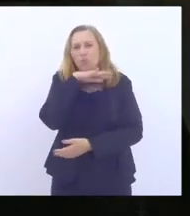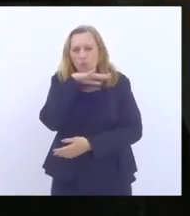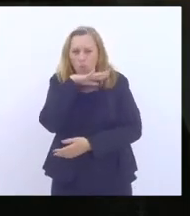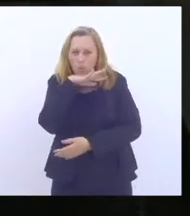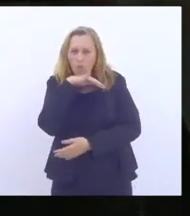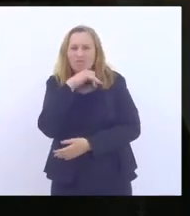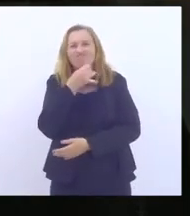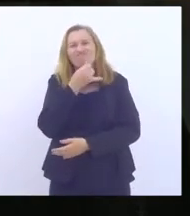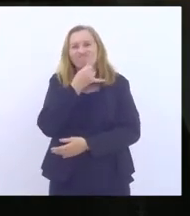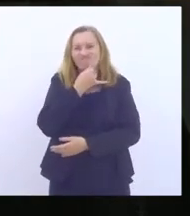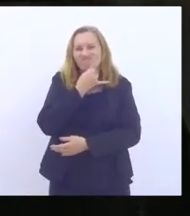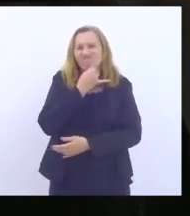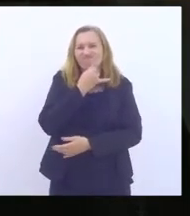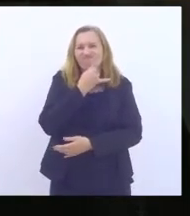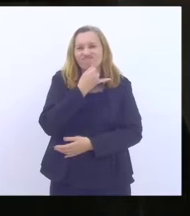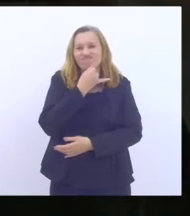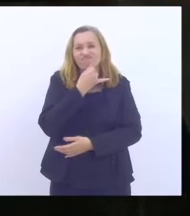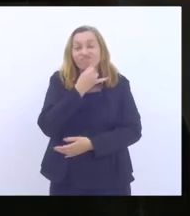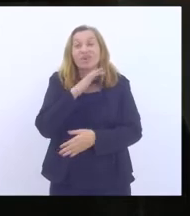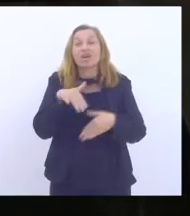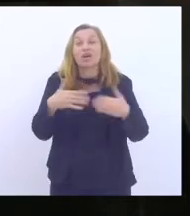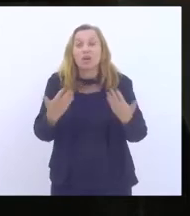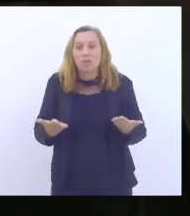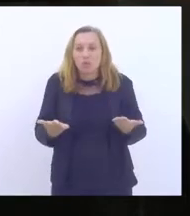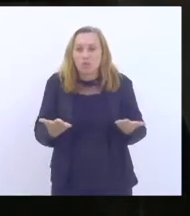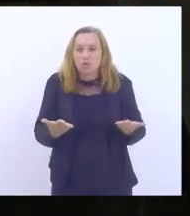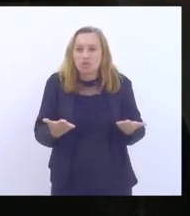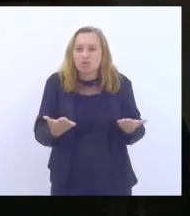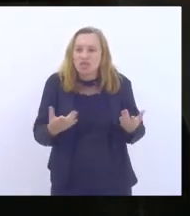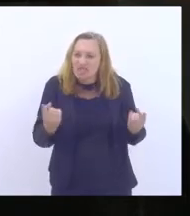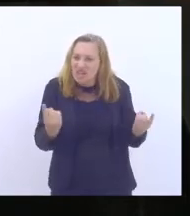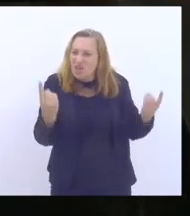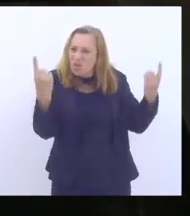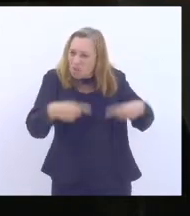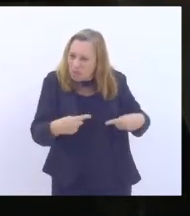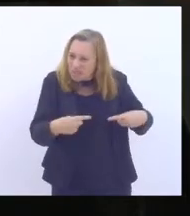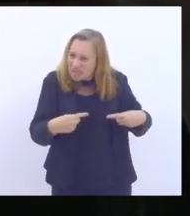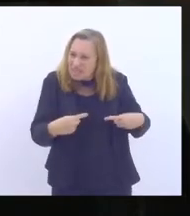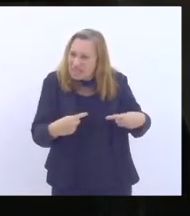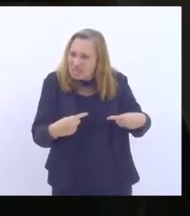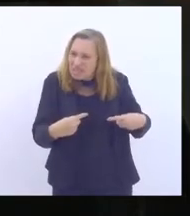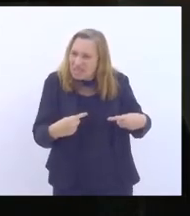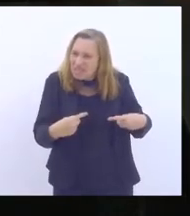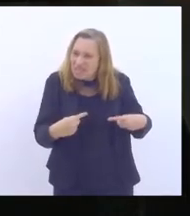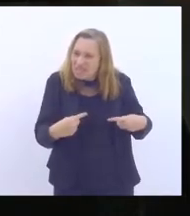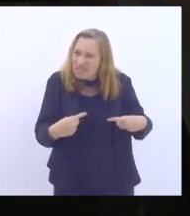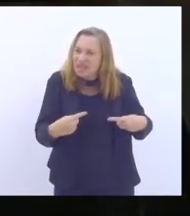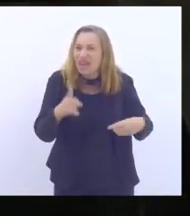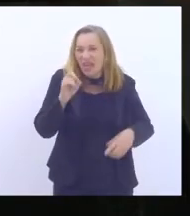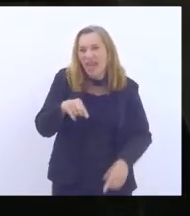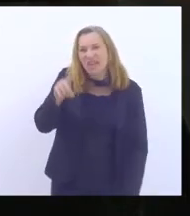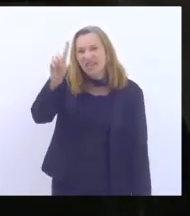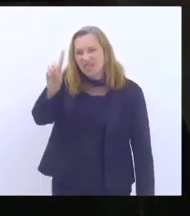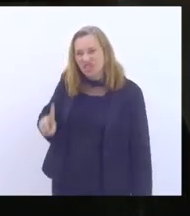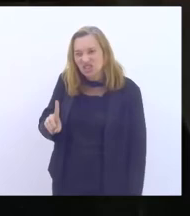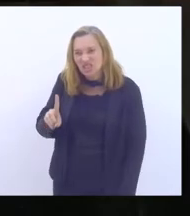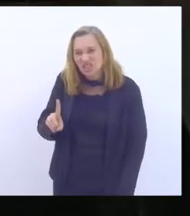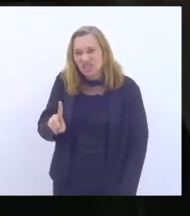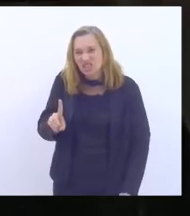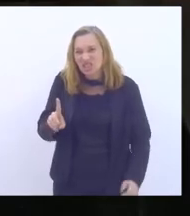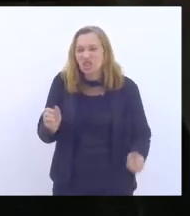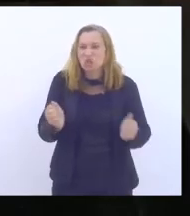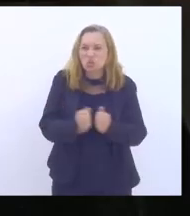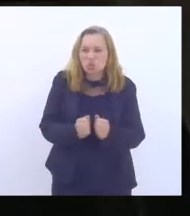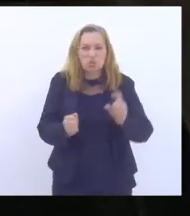e muito triste é quando essa doeu quando esse duelo é da direita com a